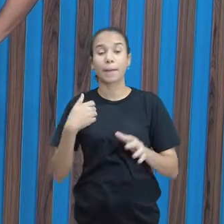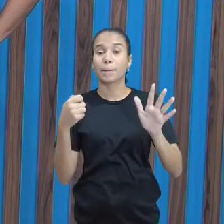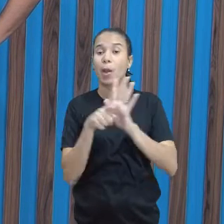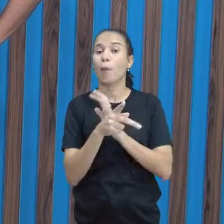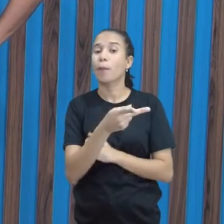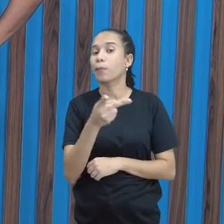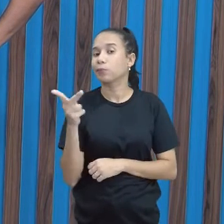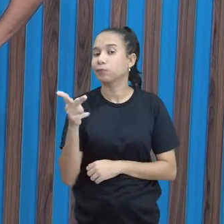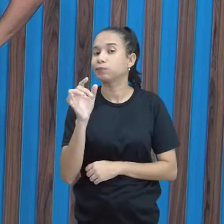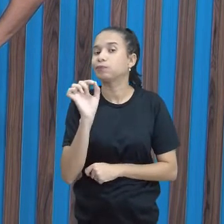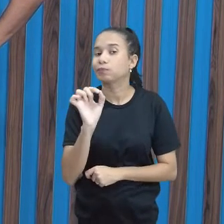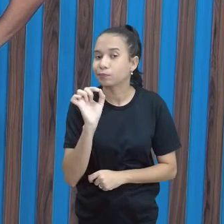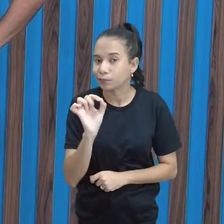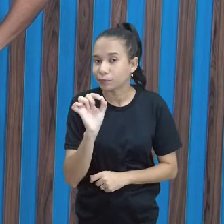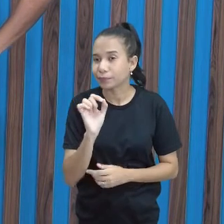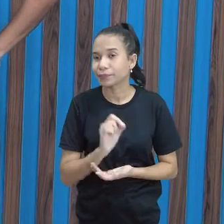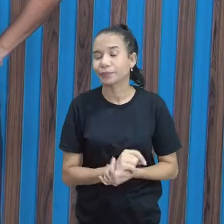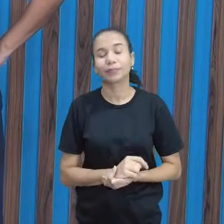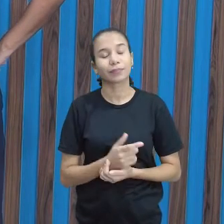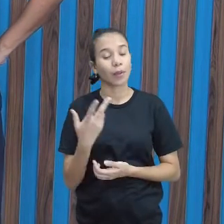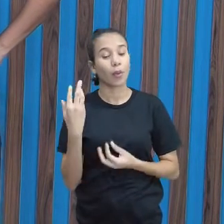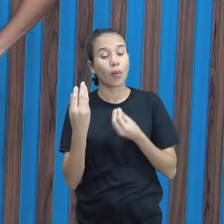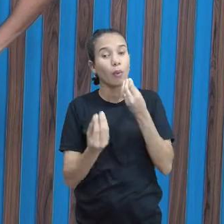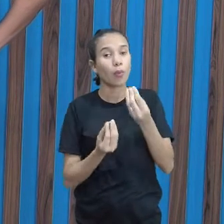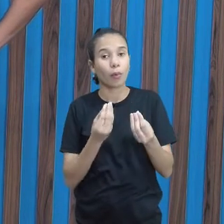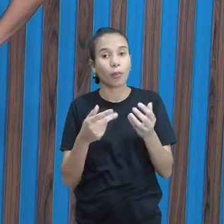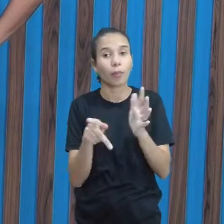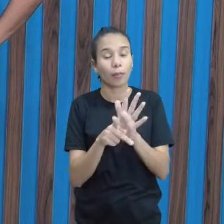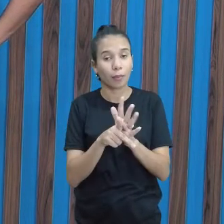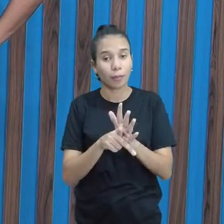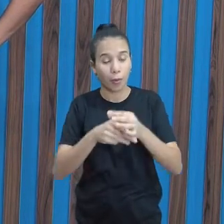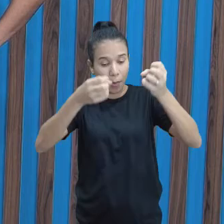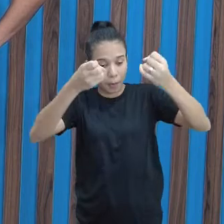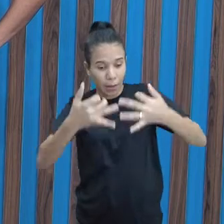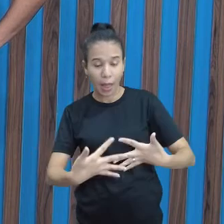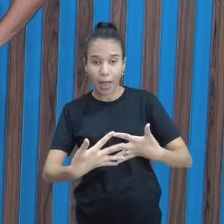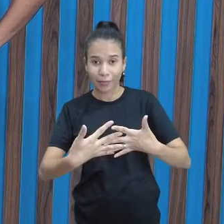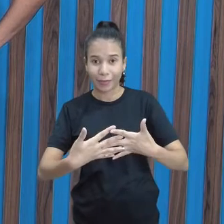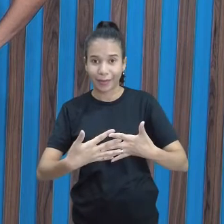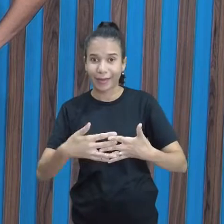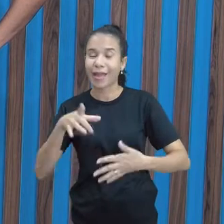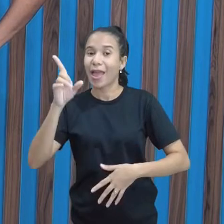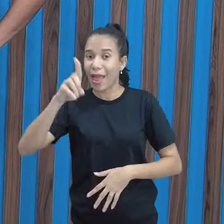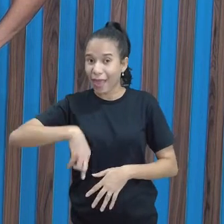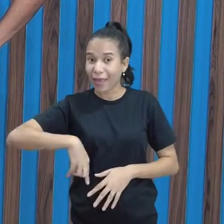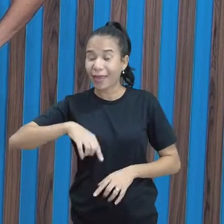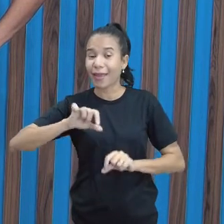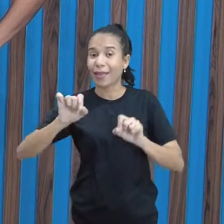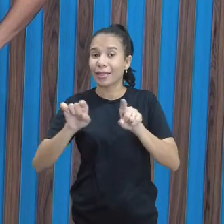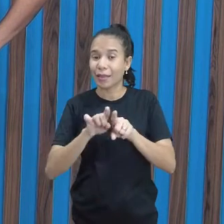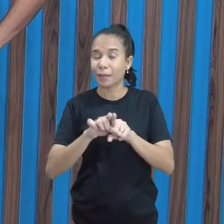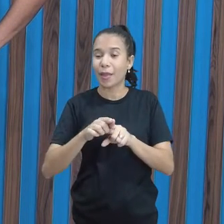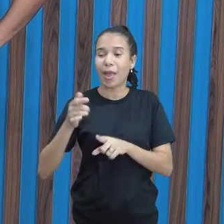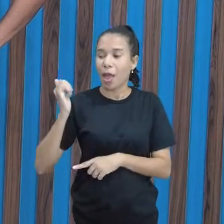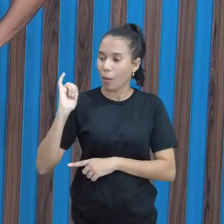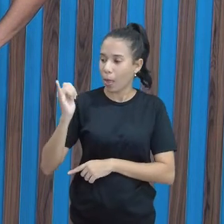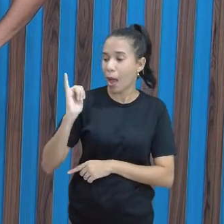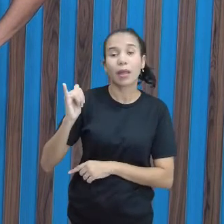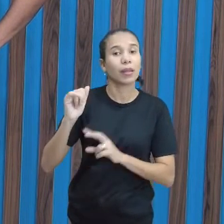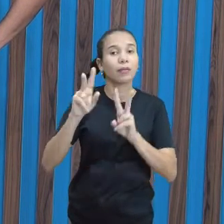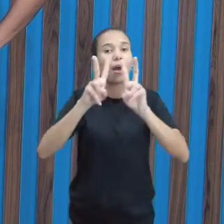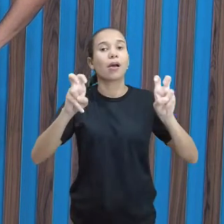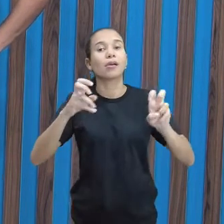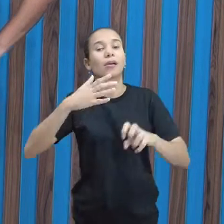para vocês a validade do discurso da memória, porque, veja, é uma narrativa sobre si,